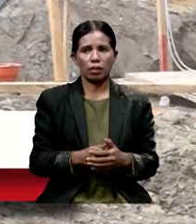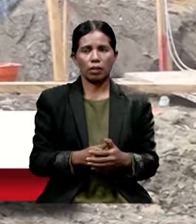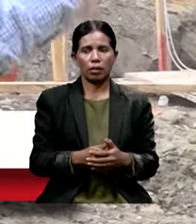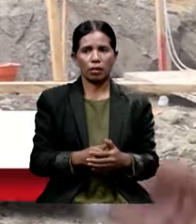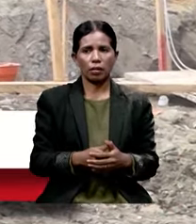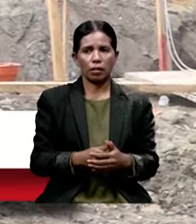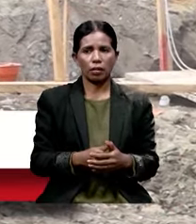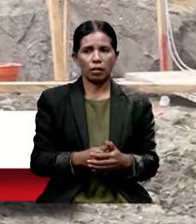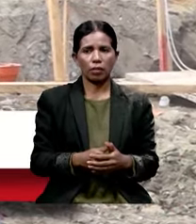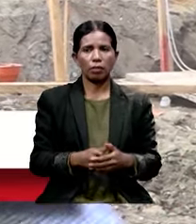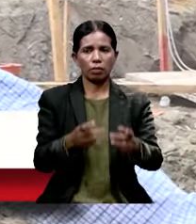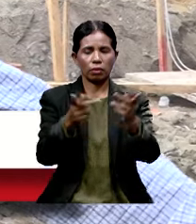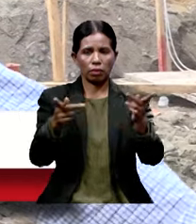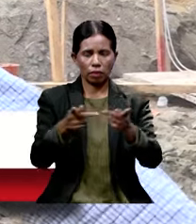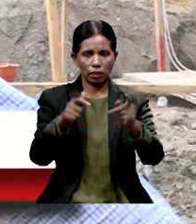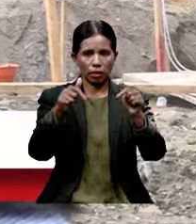untuk paus, jadi ini